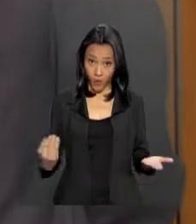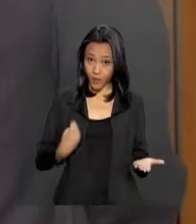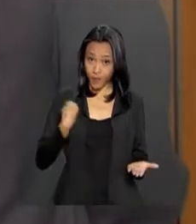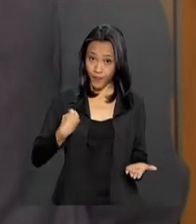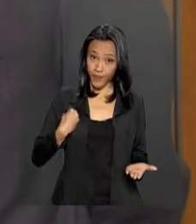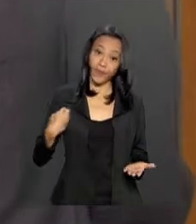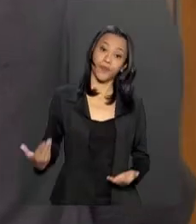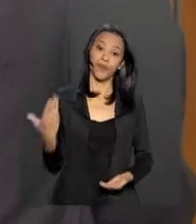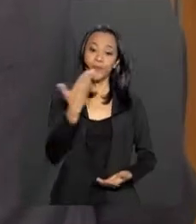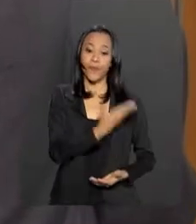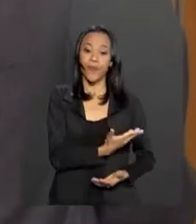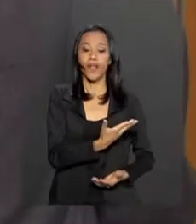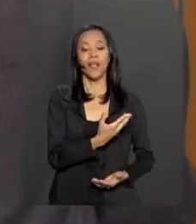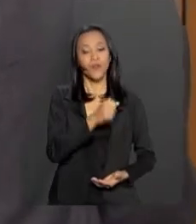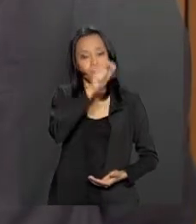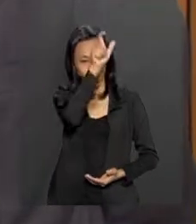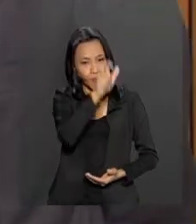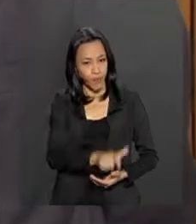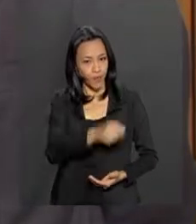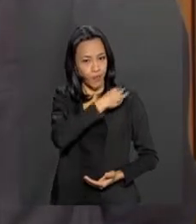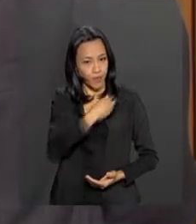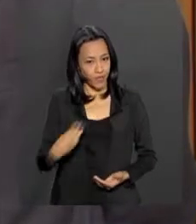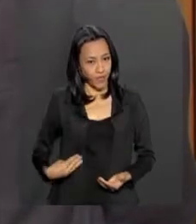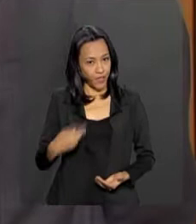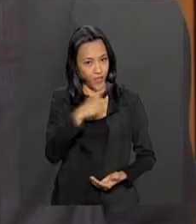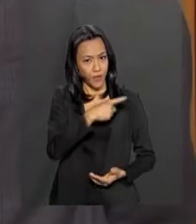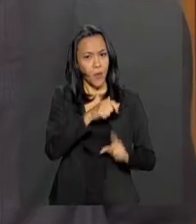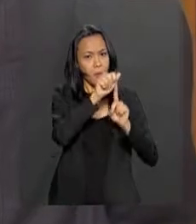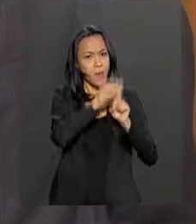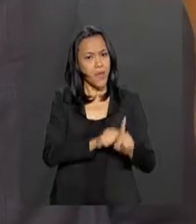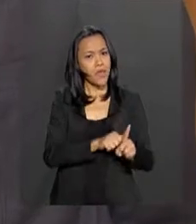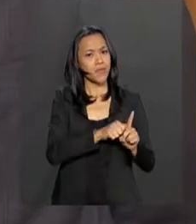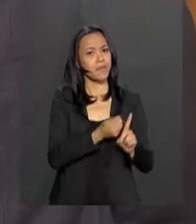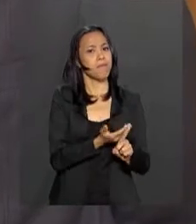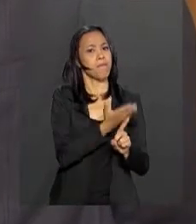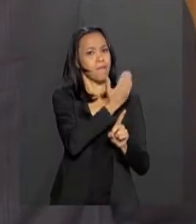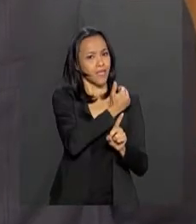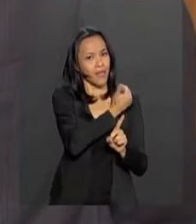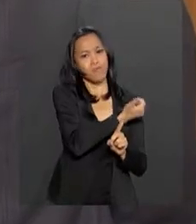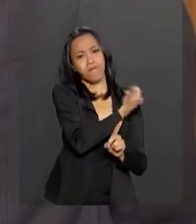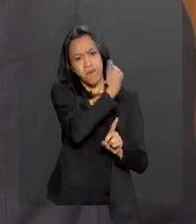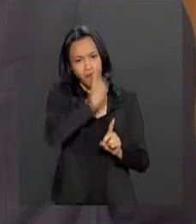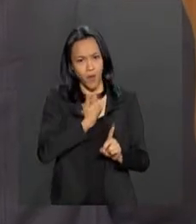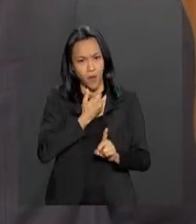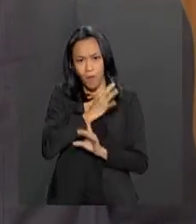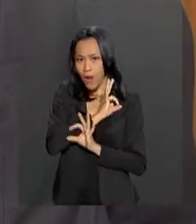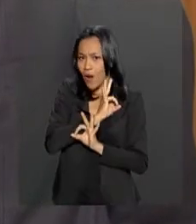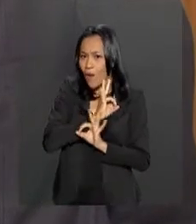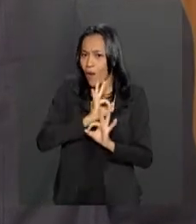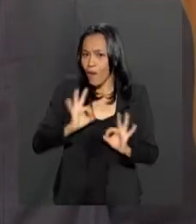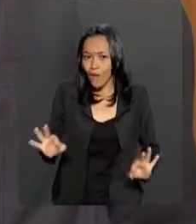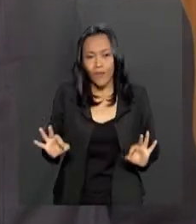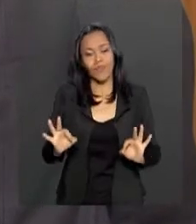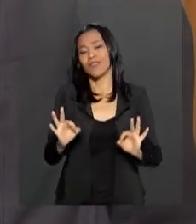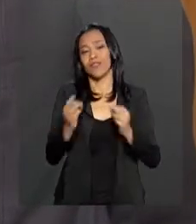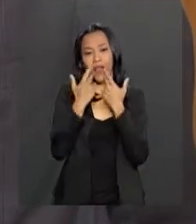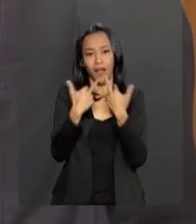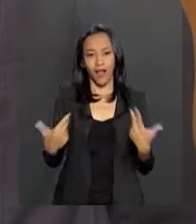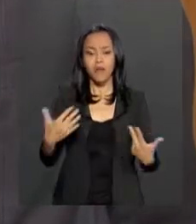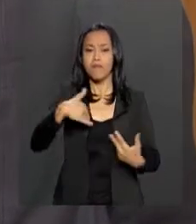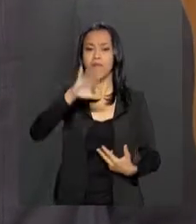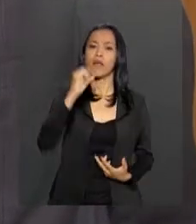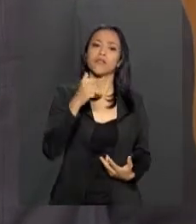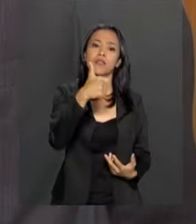do ministro Caio. No mês passado, ele me trouxe uma ótima notícia, a todos os brasileiros, mais de 110